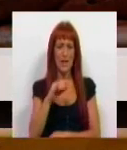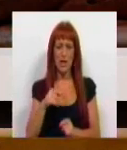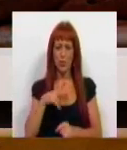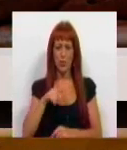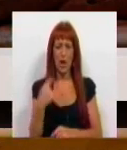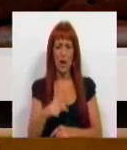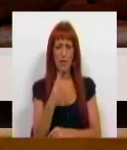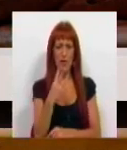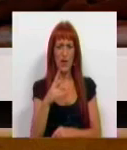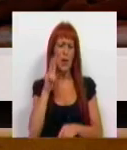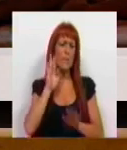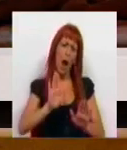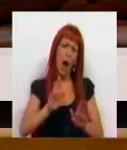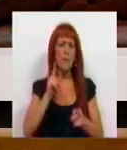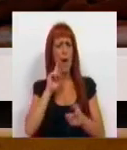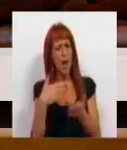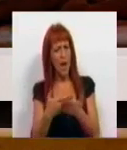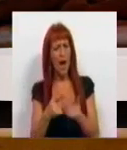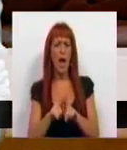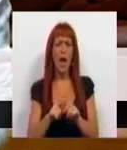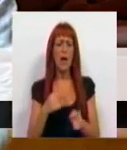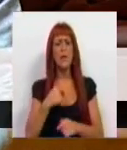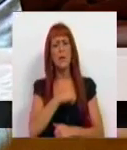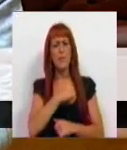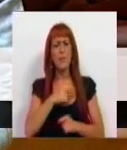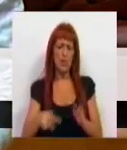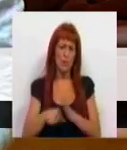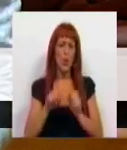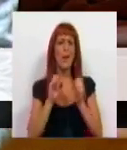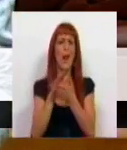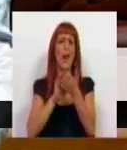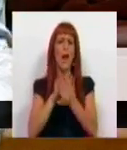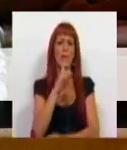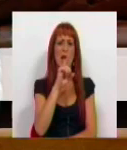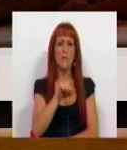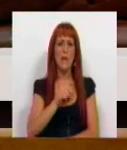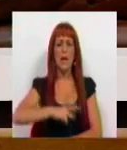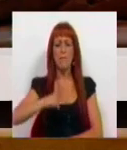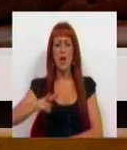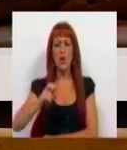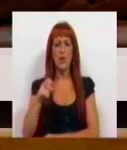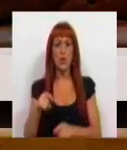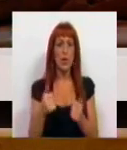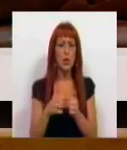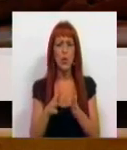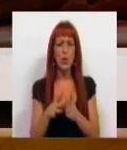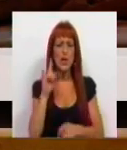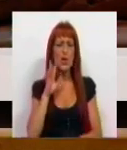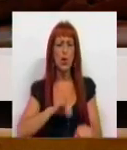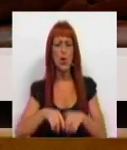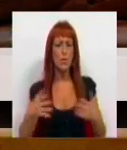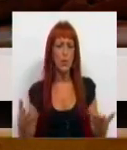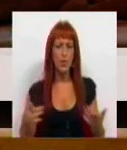Portugal 3 amnistias fiscais que permitiram lavar legalmente 6 mil milhões de euros. E tudo isto, senhoras e